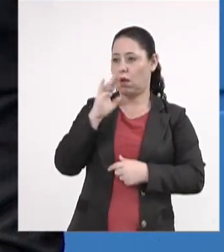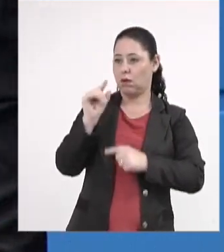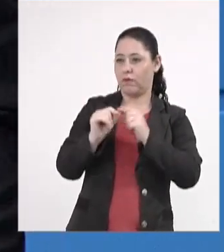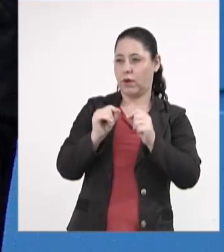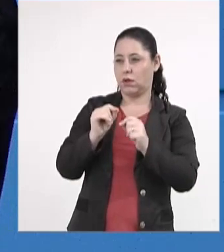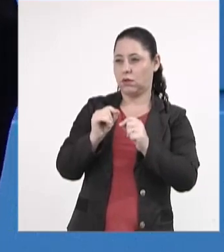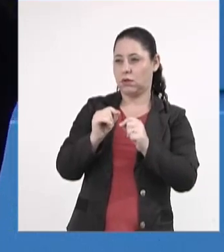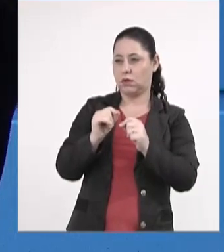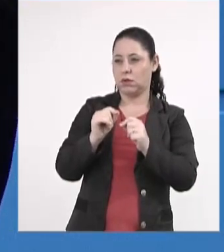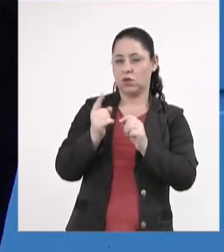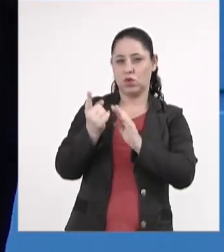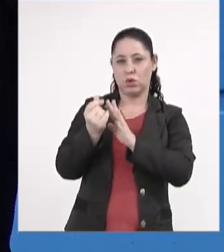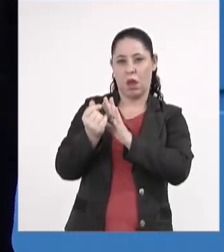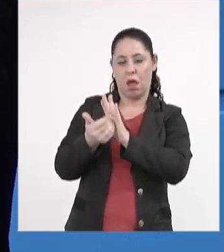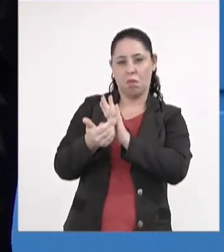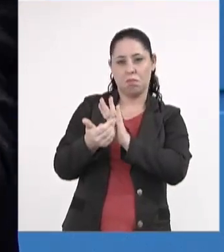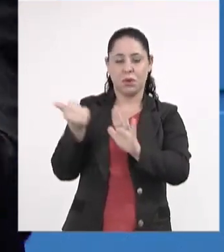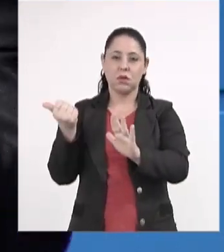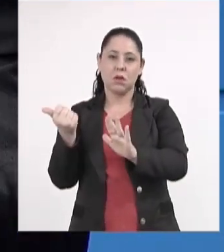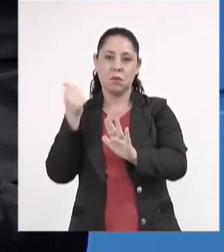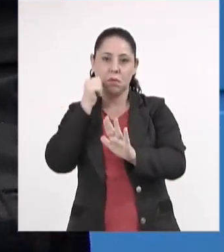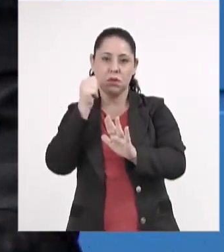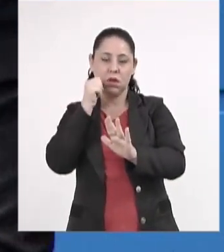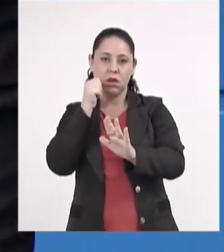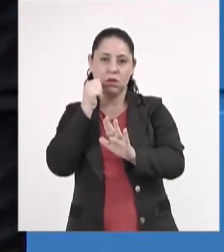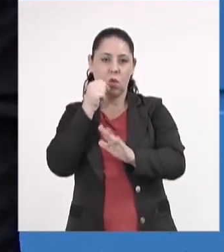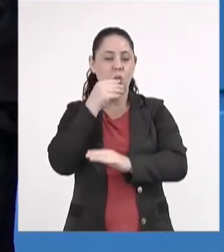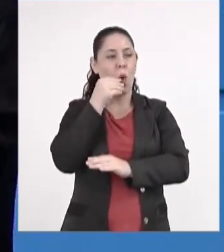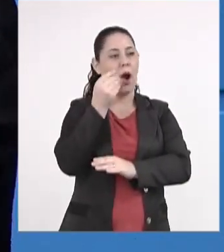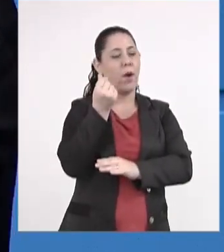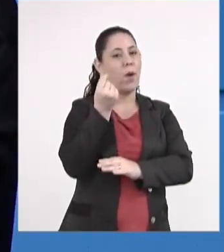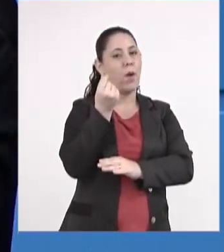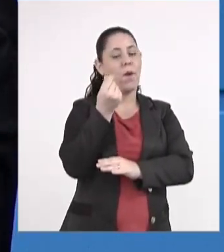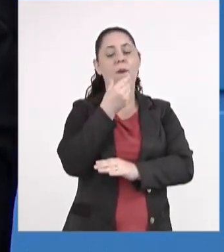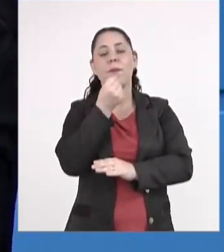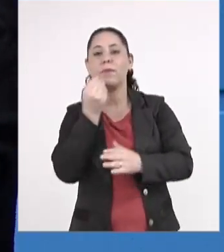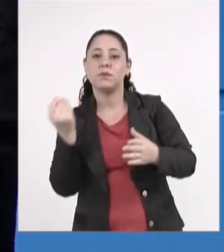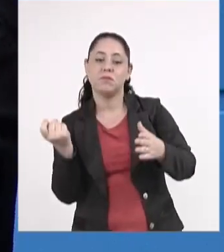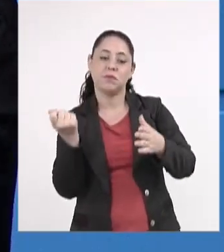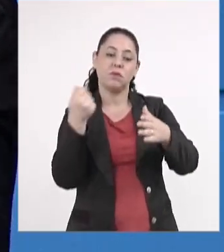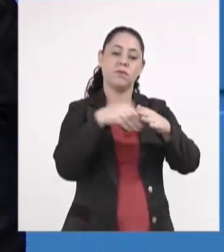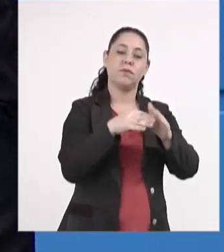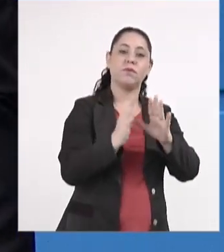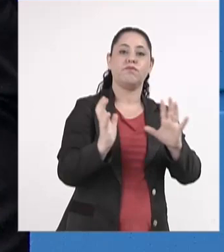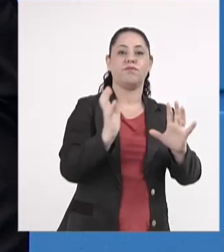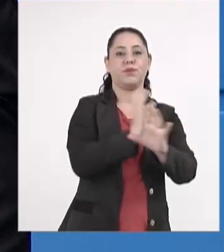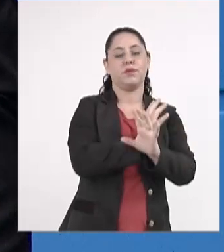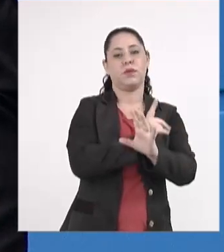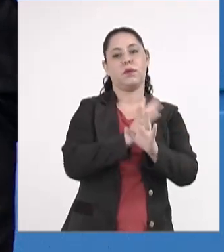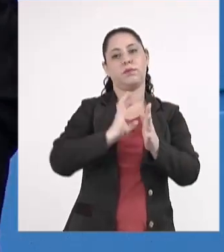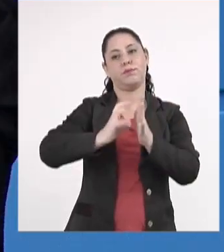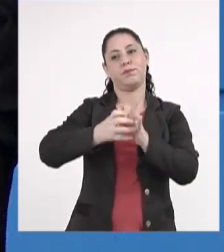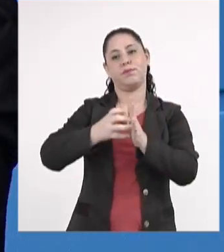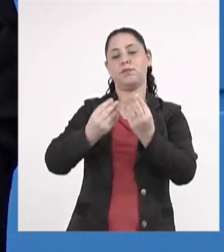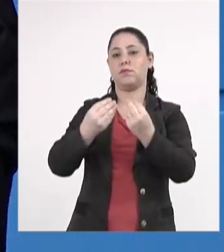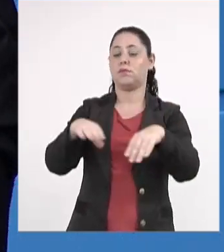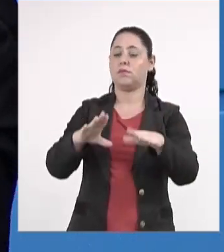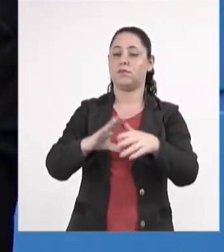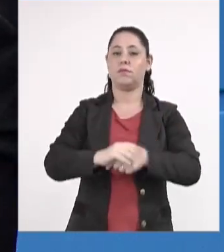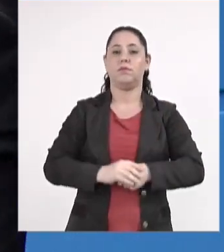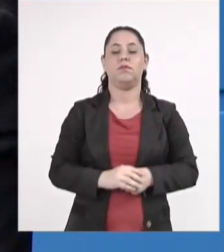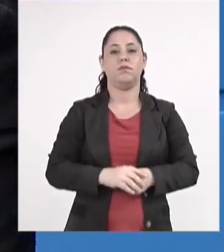que nós tínhamos dinheiro das mulheres para colocar para as candidatura dos homens uma verdade e acabou prejudicando todo um partido Então